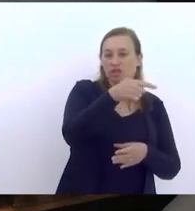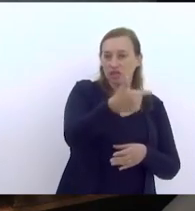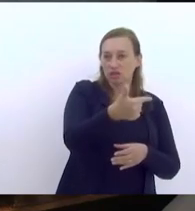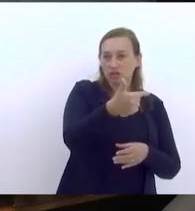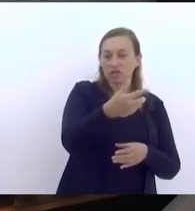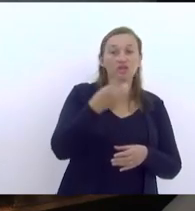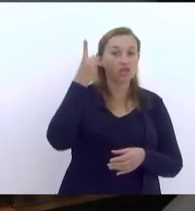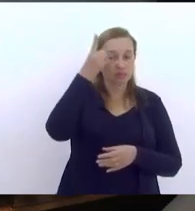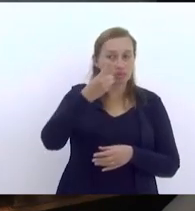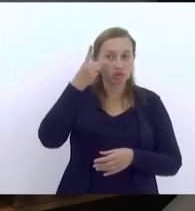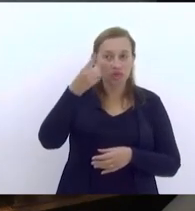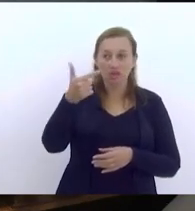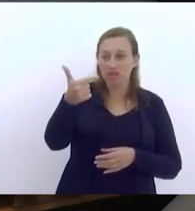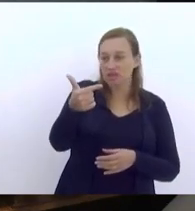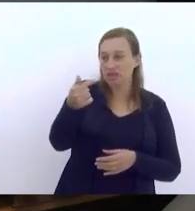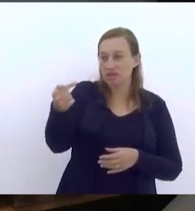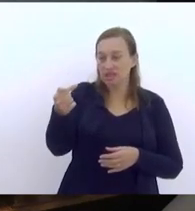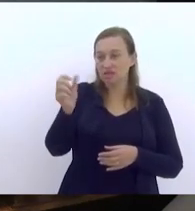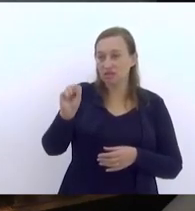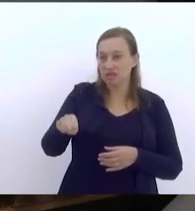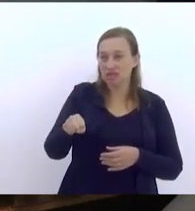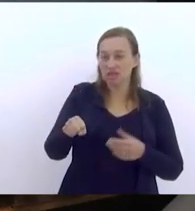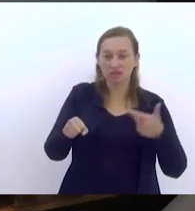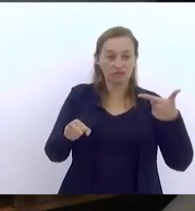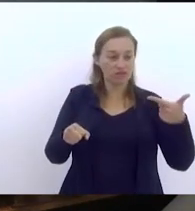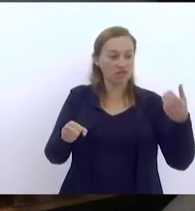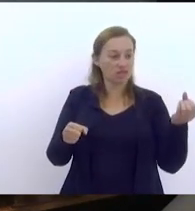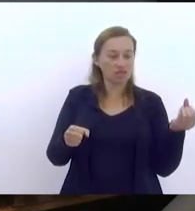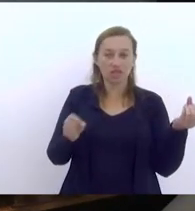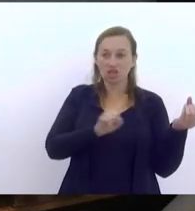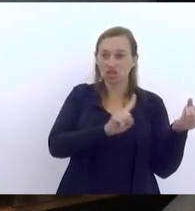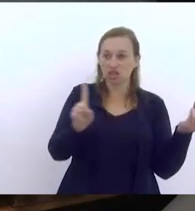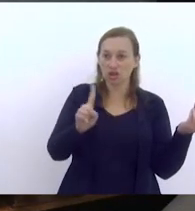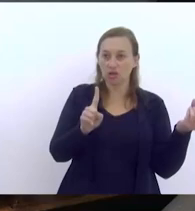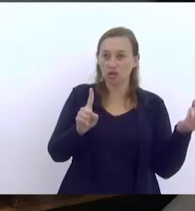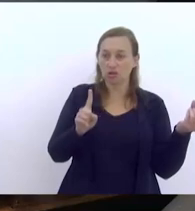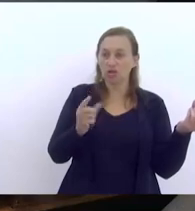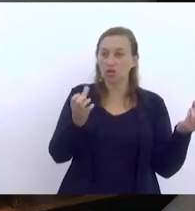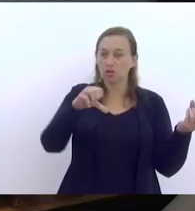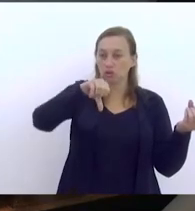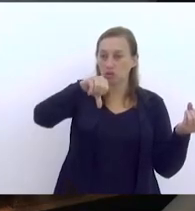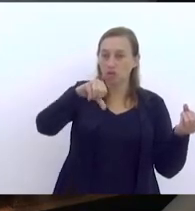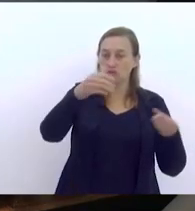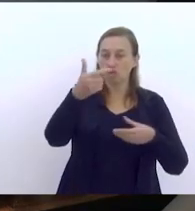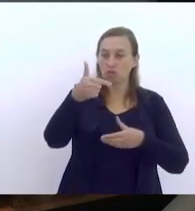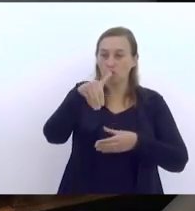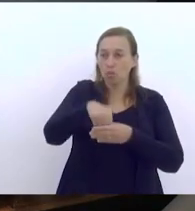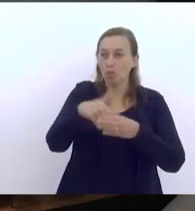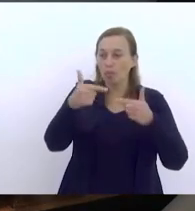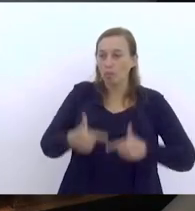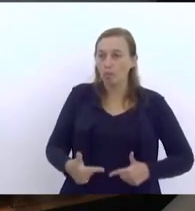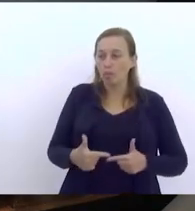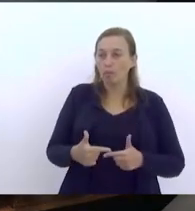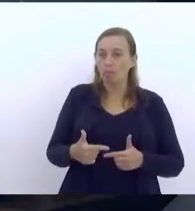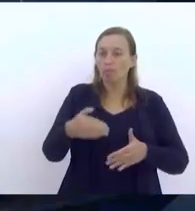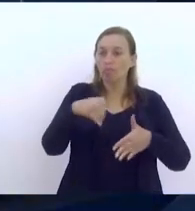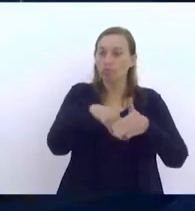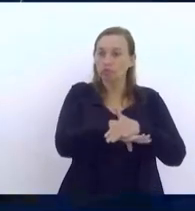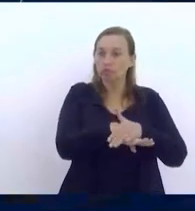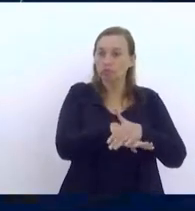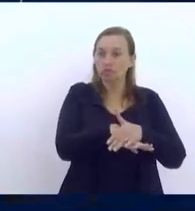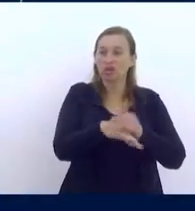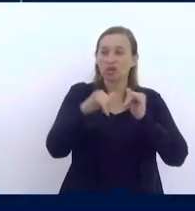senhores deputados, 17 sim, 26 não, 9 abstenções, a proposta foi rejeitada, vai arquivo.